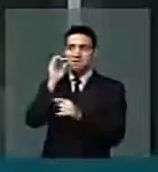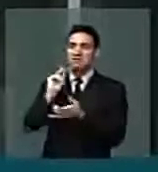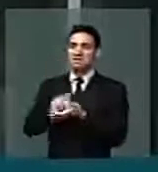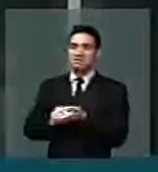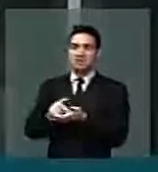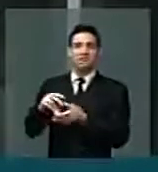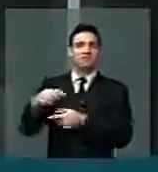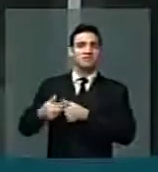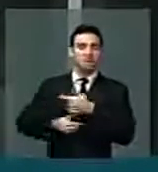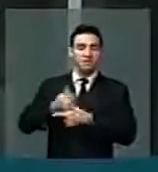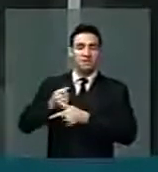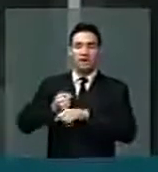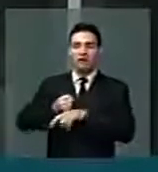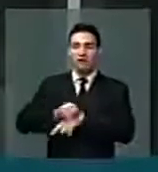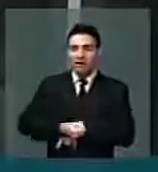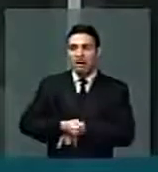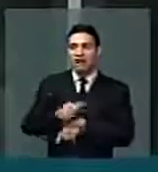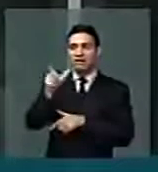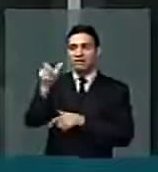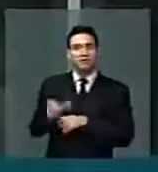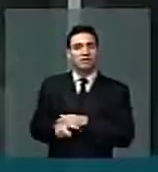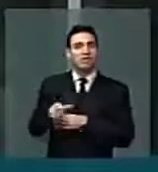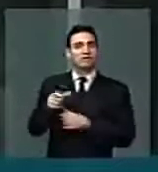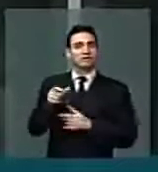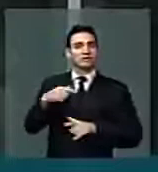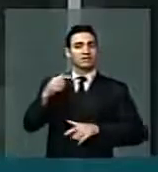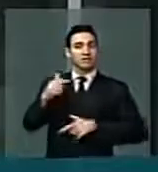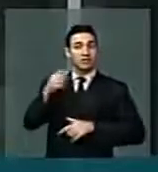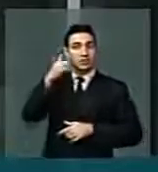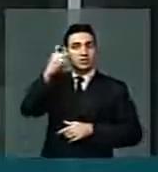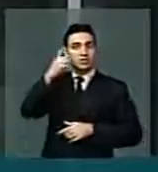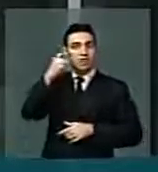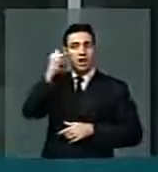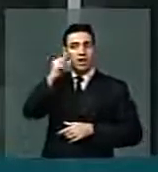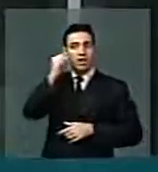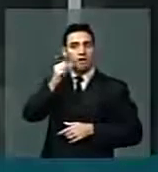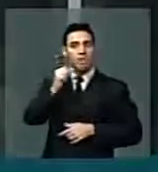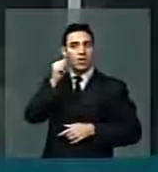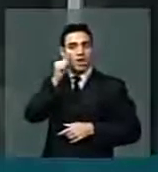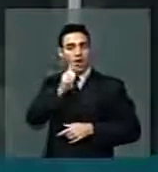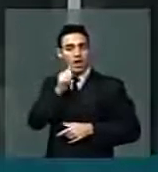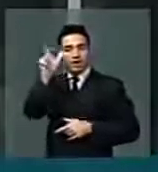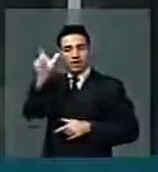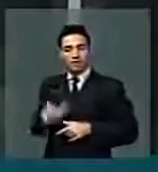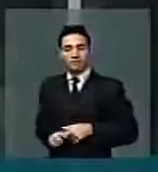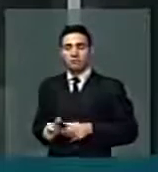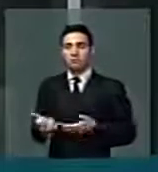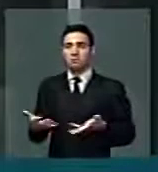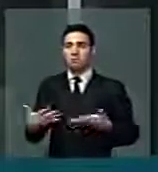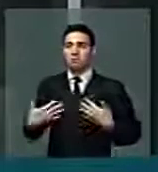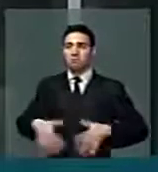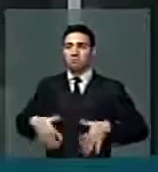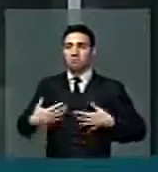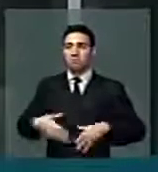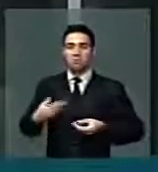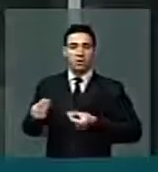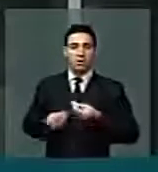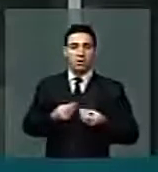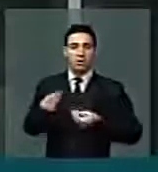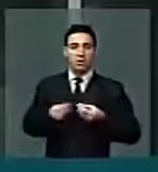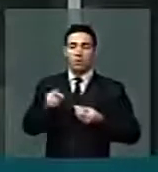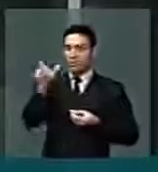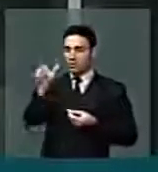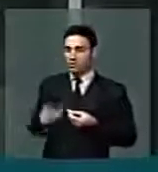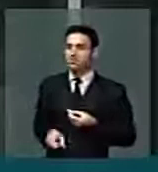trabalho. Como deputada, como mulher, é impressionante a coisa do trabalho em cima do seu